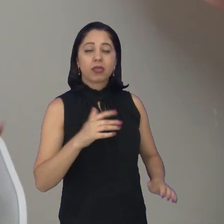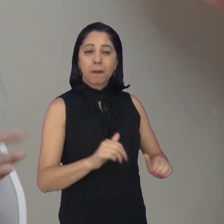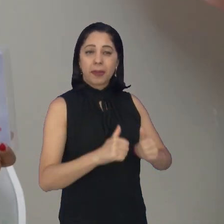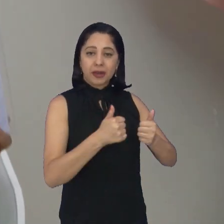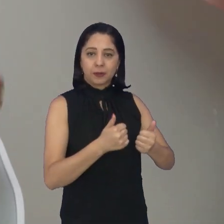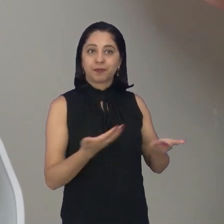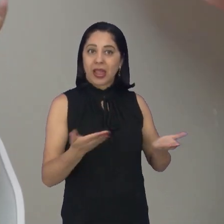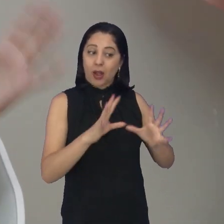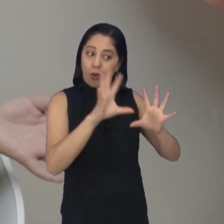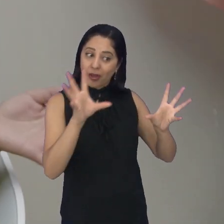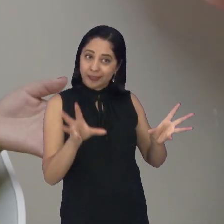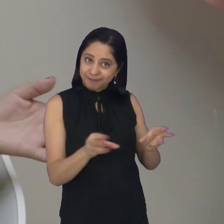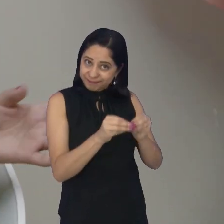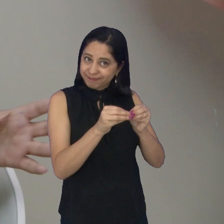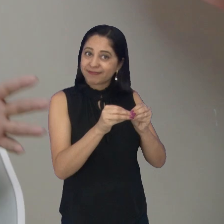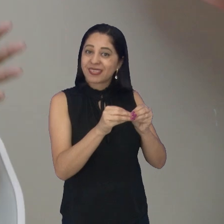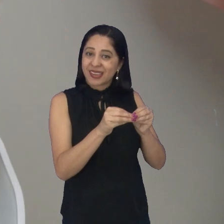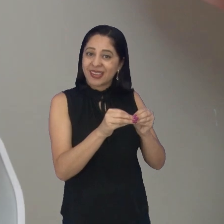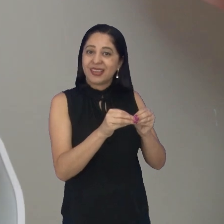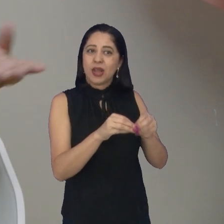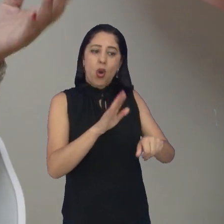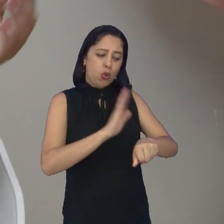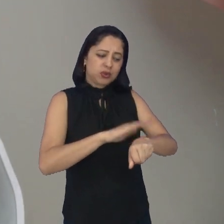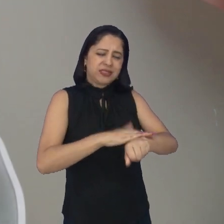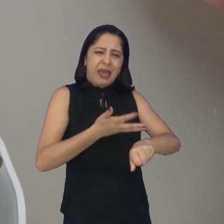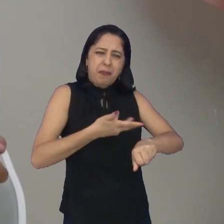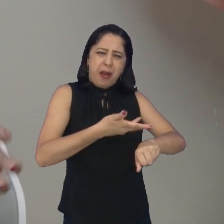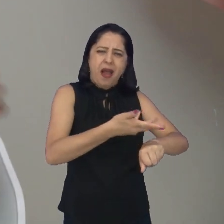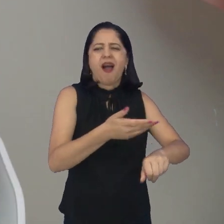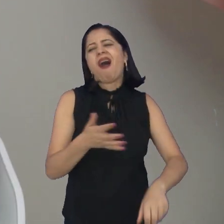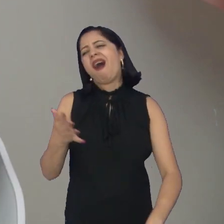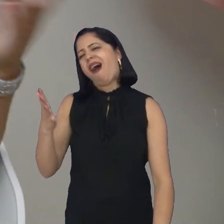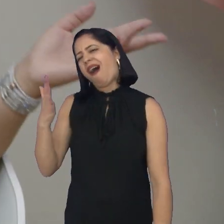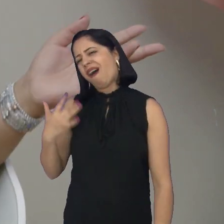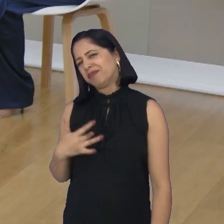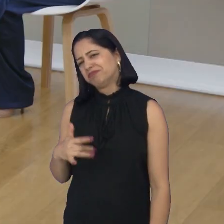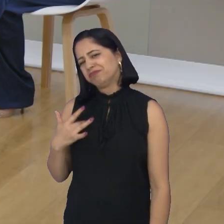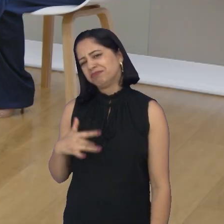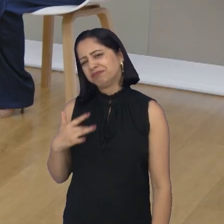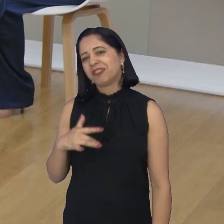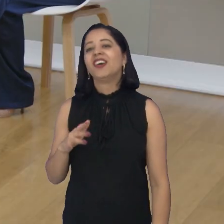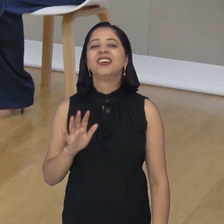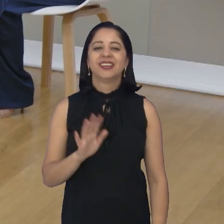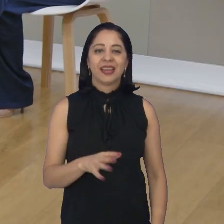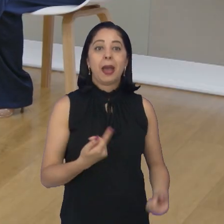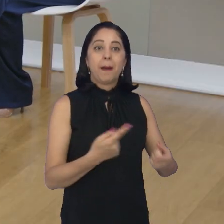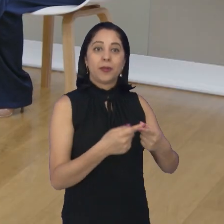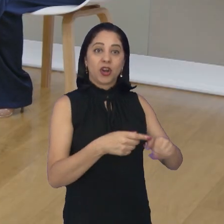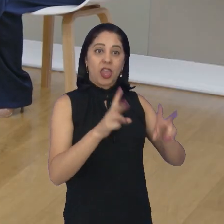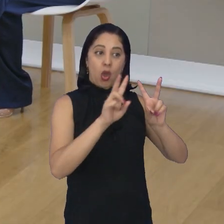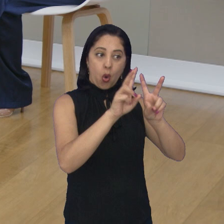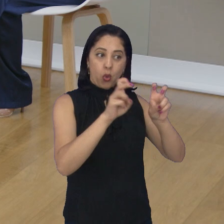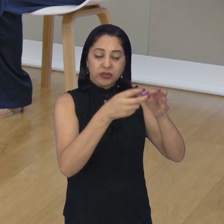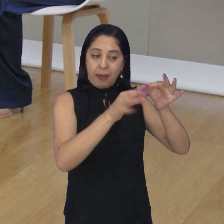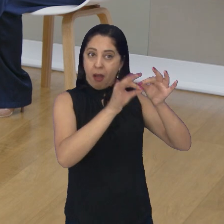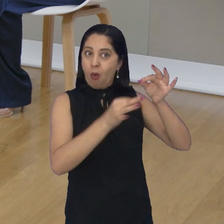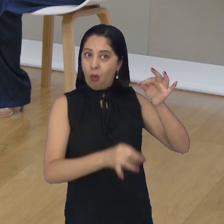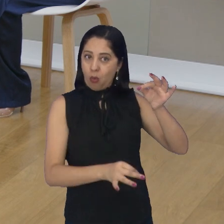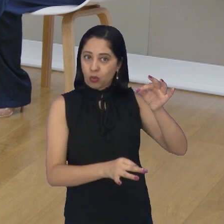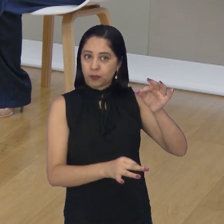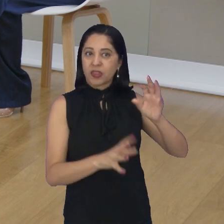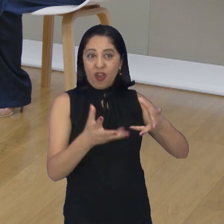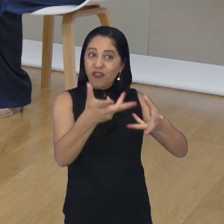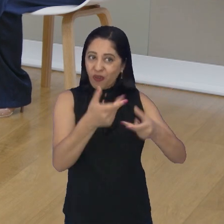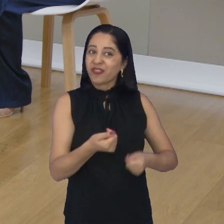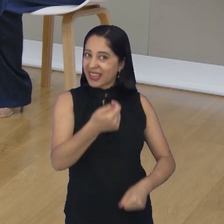concluir, porque o nosso tempo já está esgotando. Que pena. Brincar, que pena mesmo, porque é um assunto que renderia em 10 programas, né? Mas eu vou te convidar mais